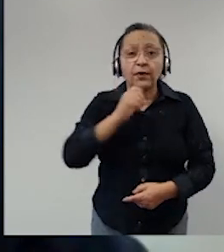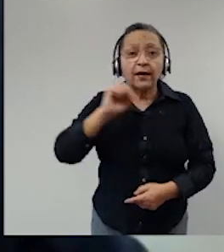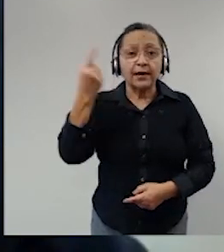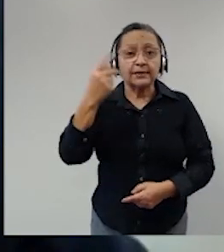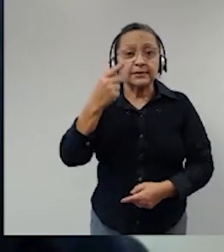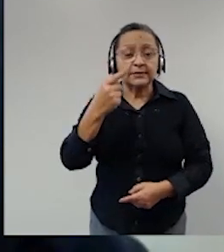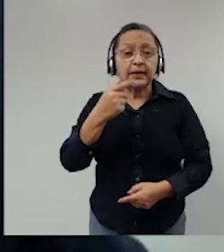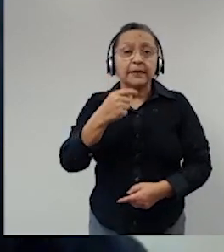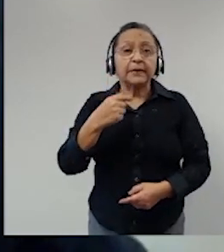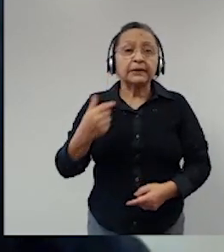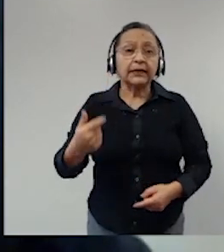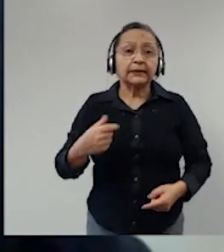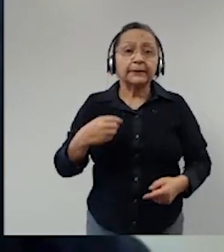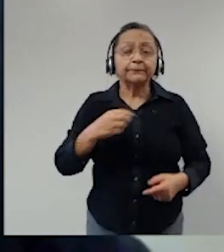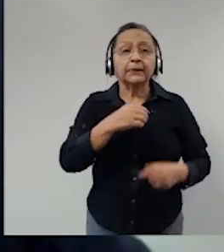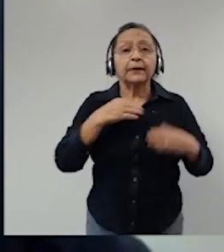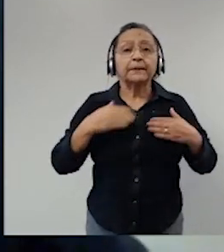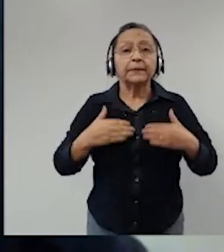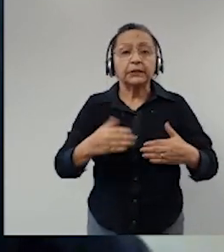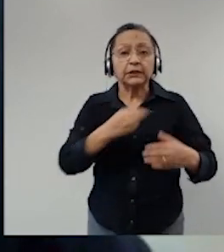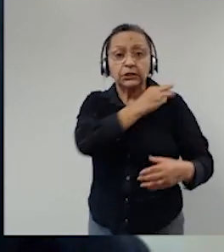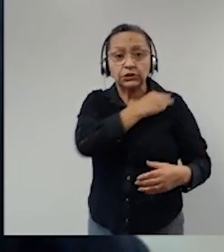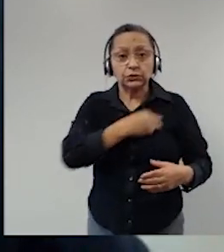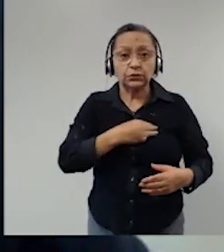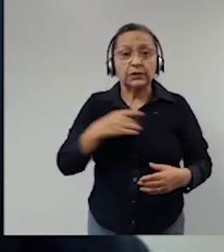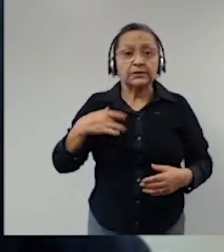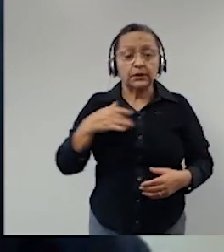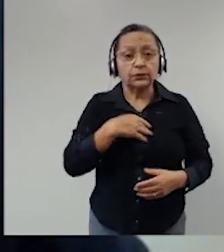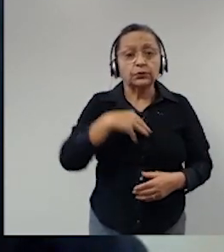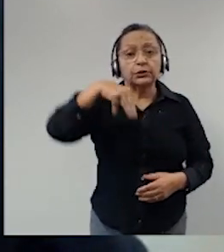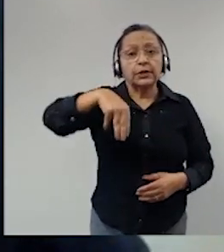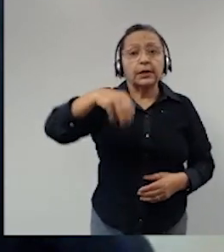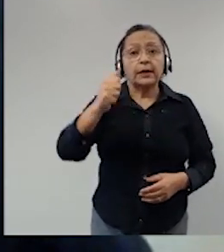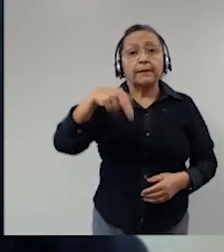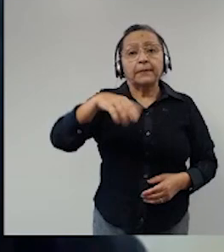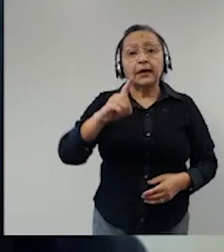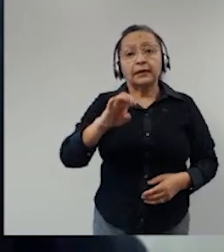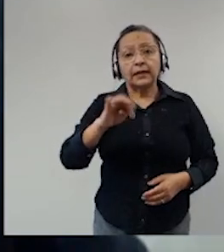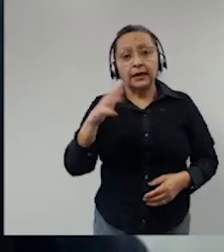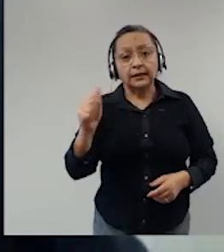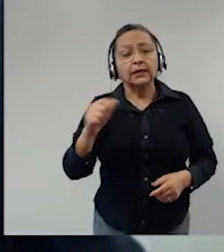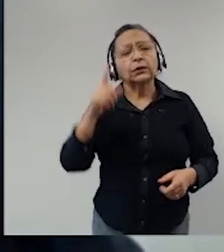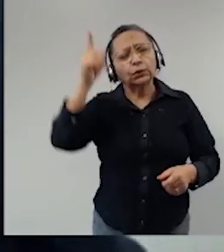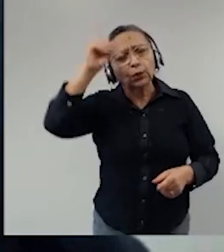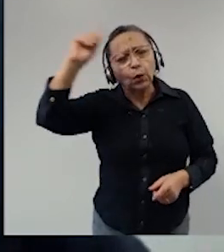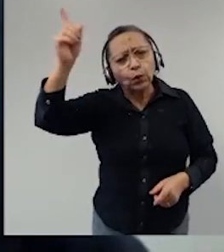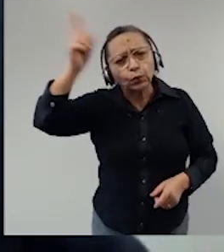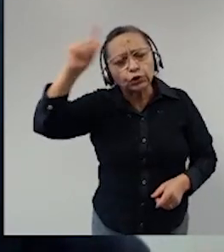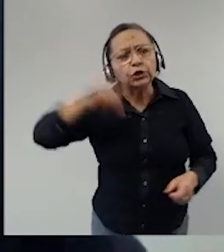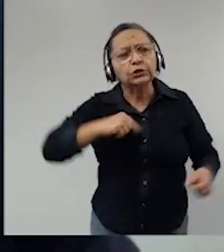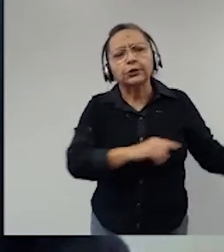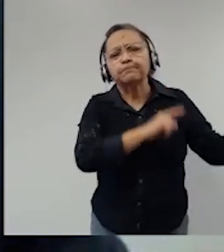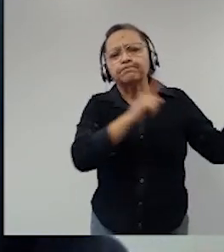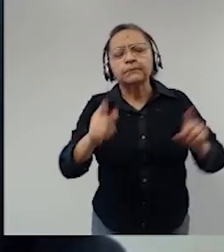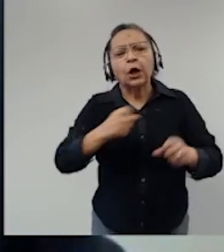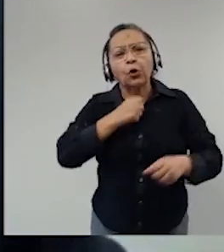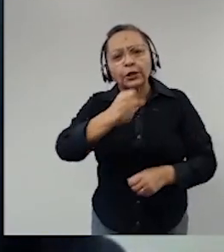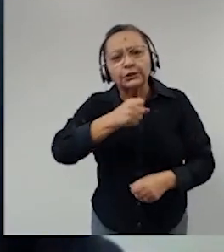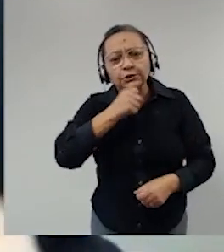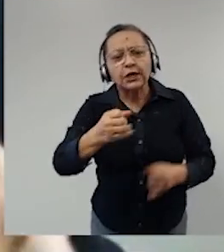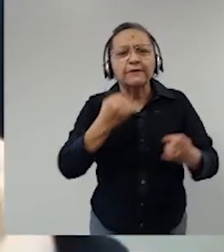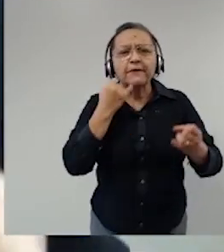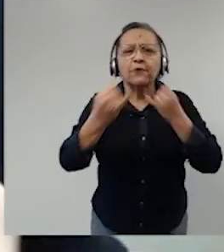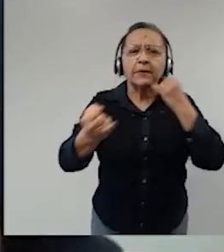Saúde, todos os dias havia entrevista coletiva com informação detalhada, e não apenas a